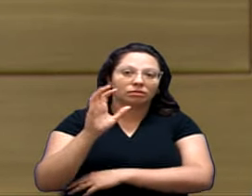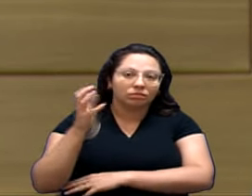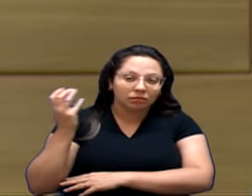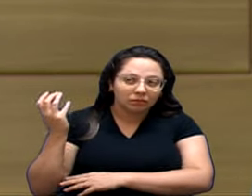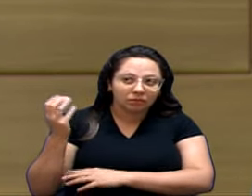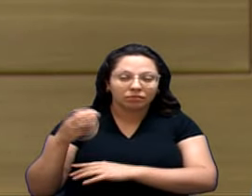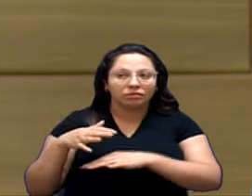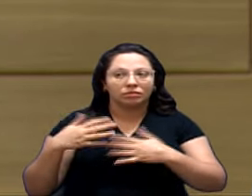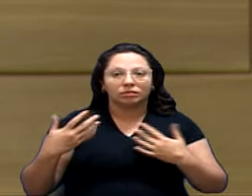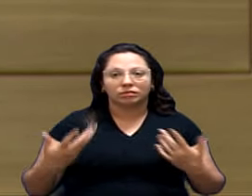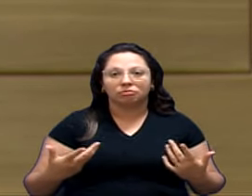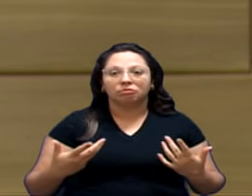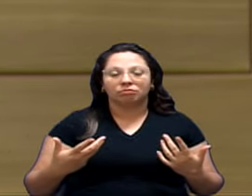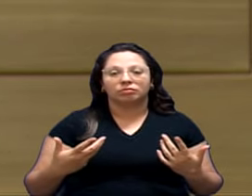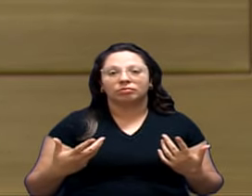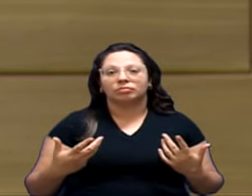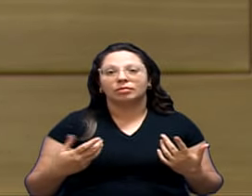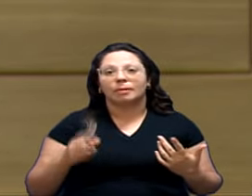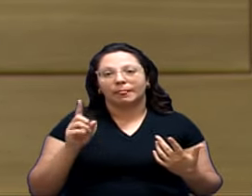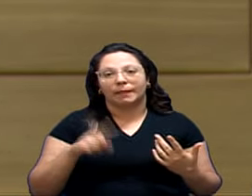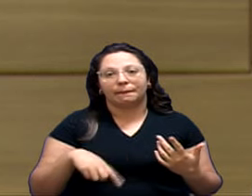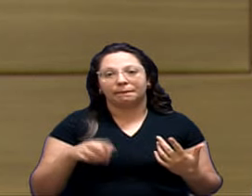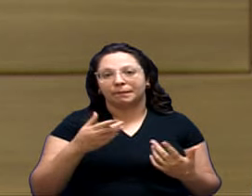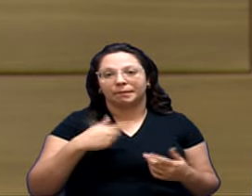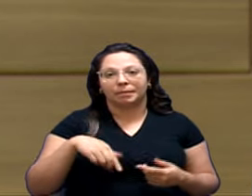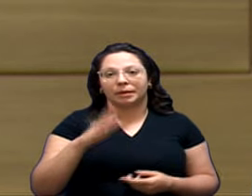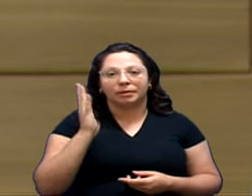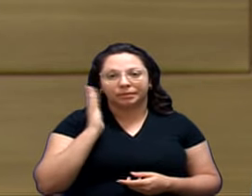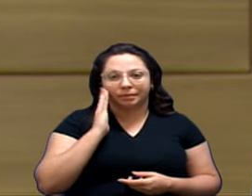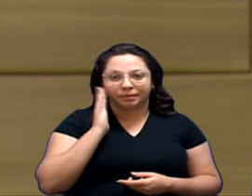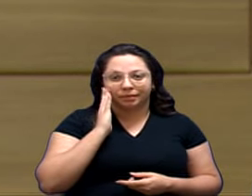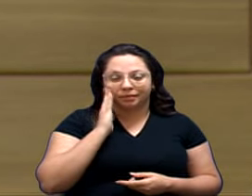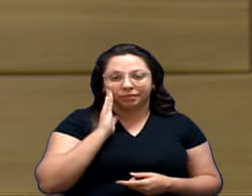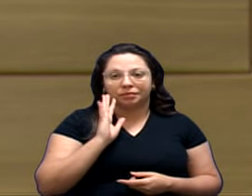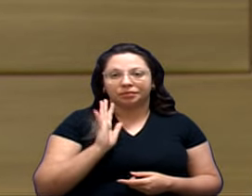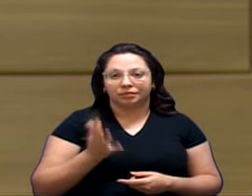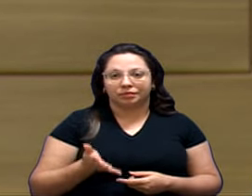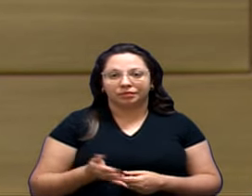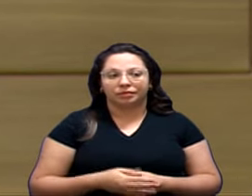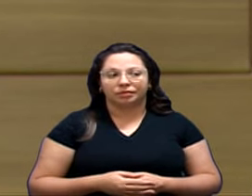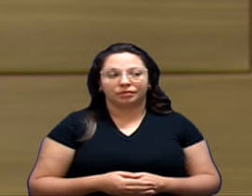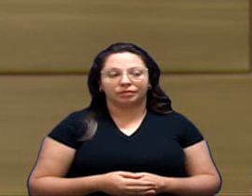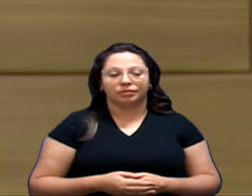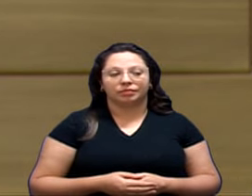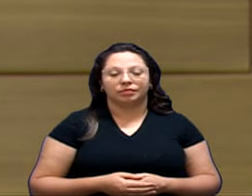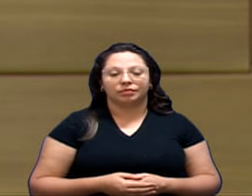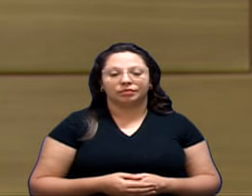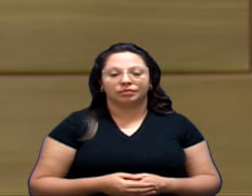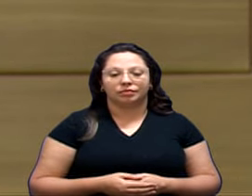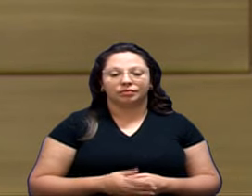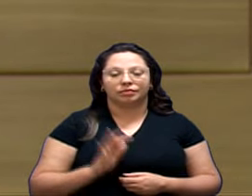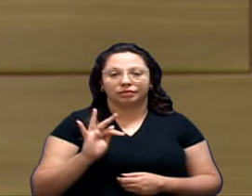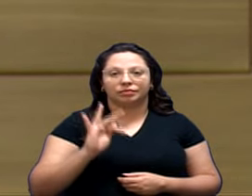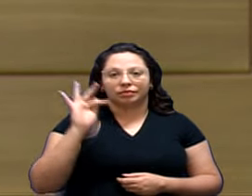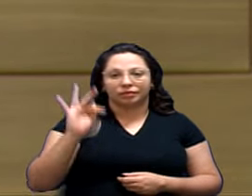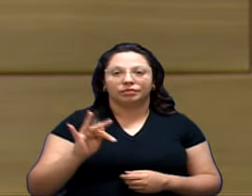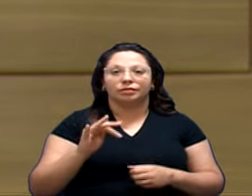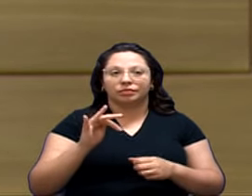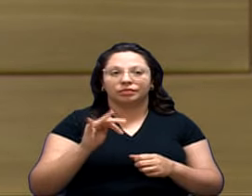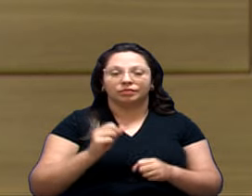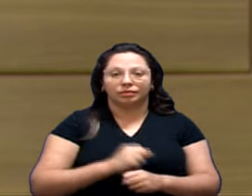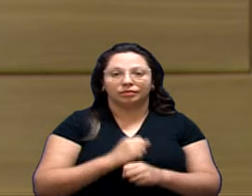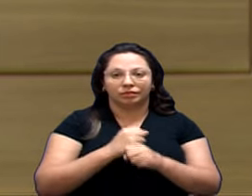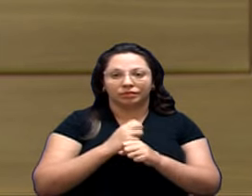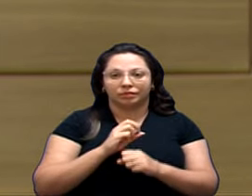eh Esse vai ser o norte eh para para os futuros Empreendimentos